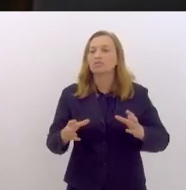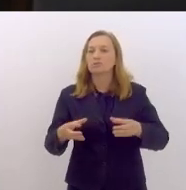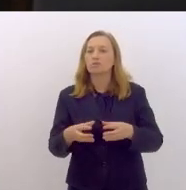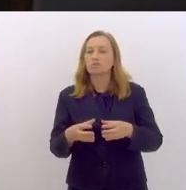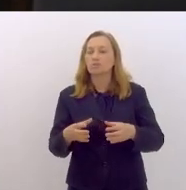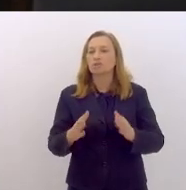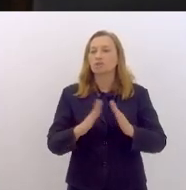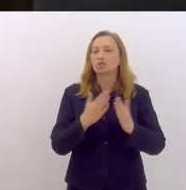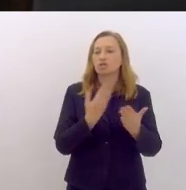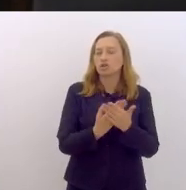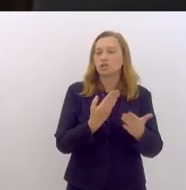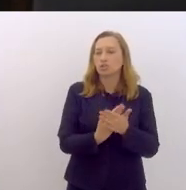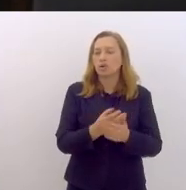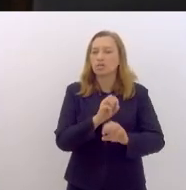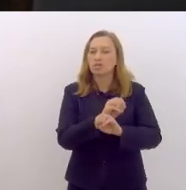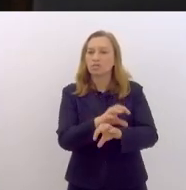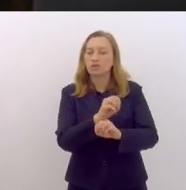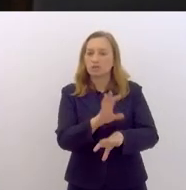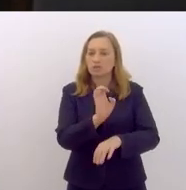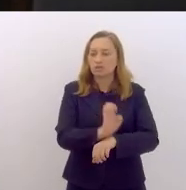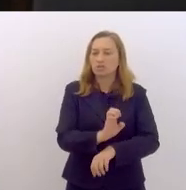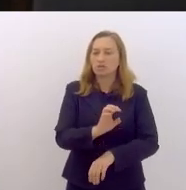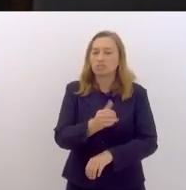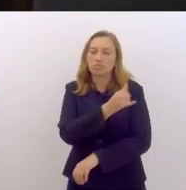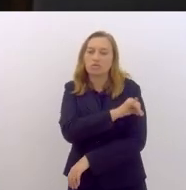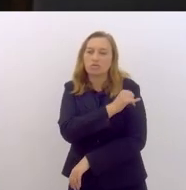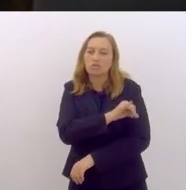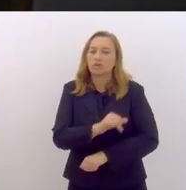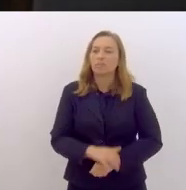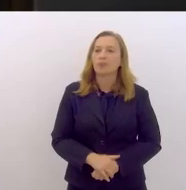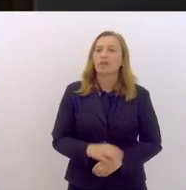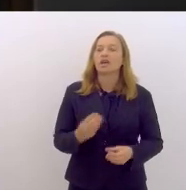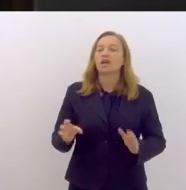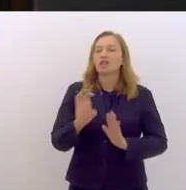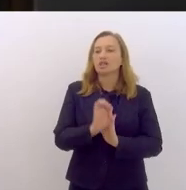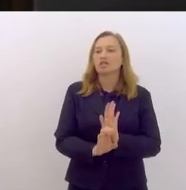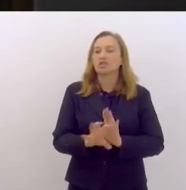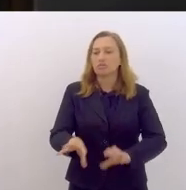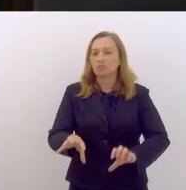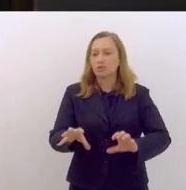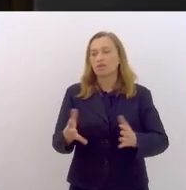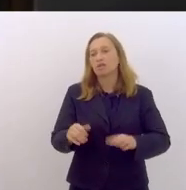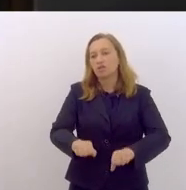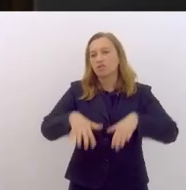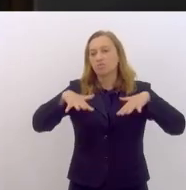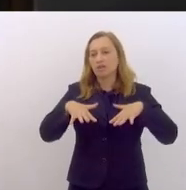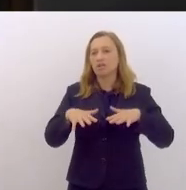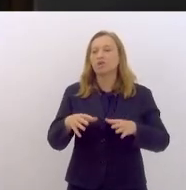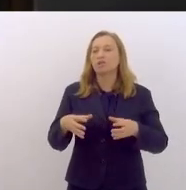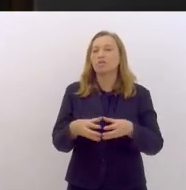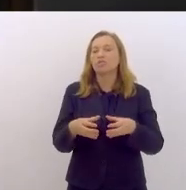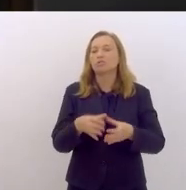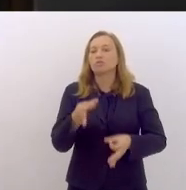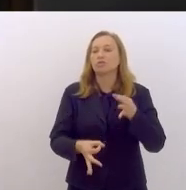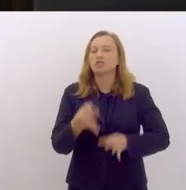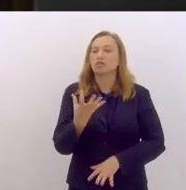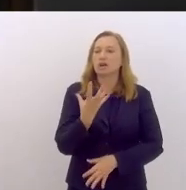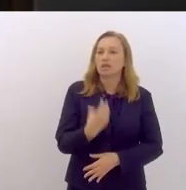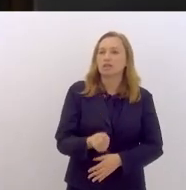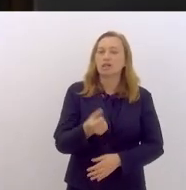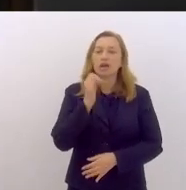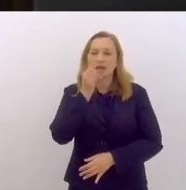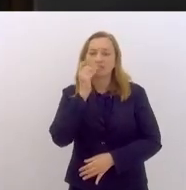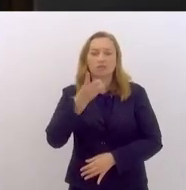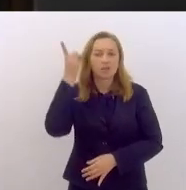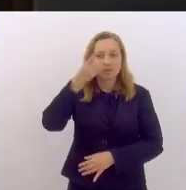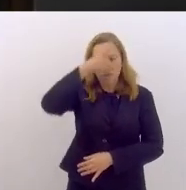de Ensino do Rio de Janeiro. Parecer das emendas de plenário das comissões de Constituição e Justiça, favorável. Relator,